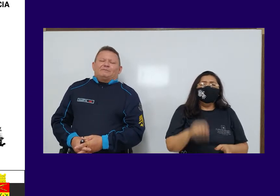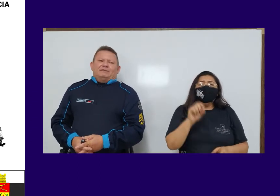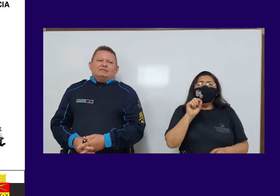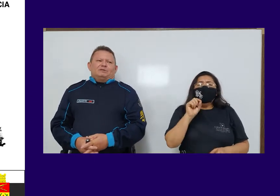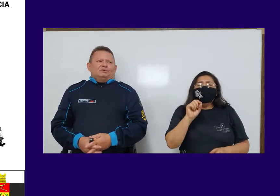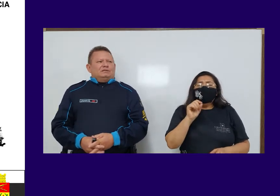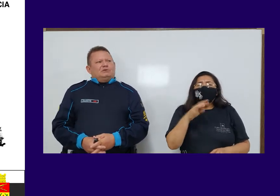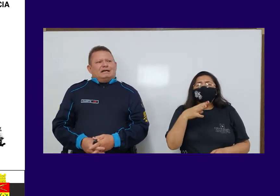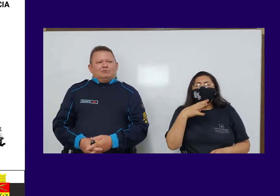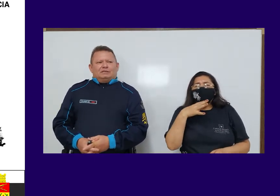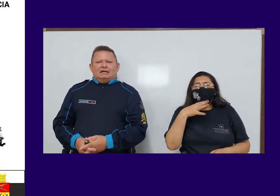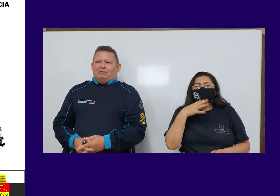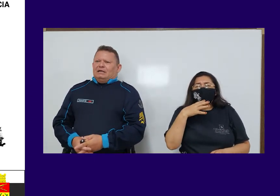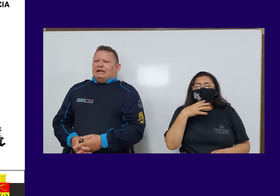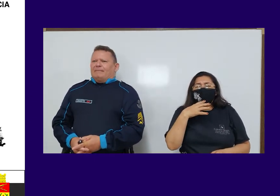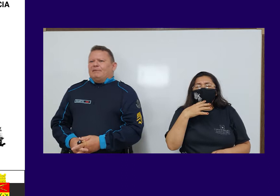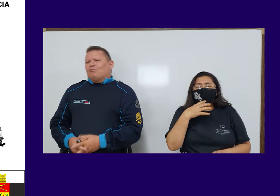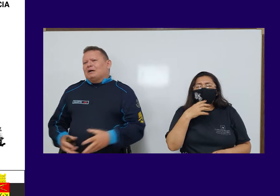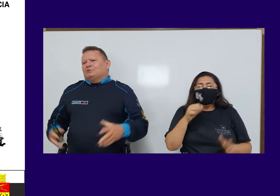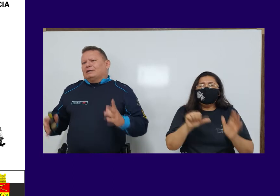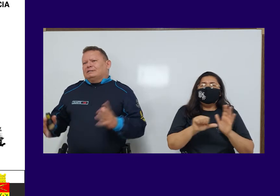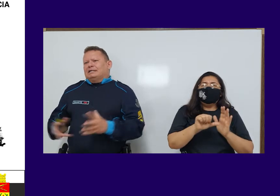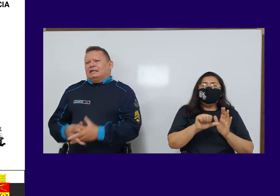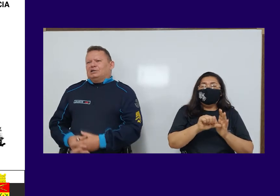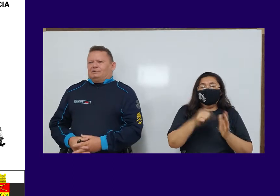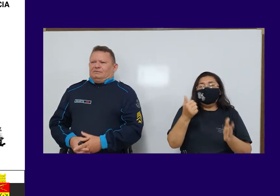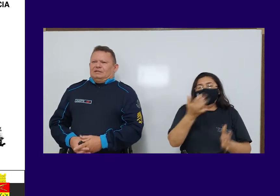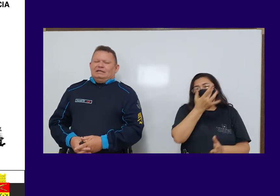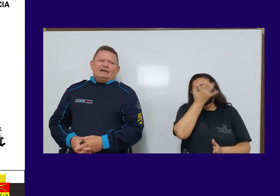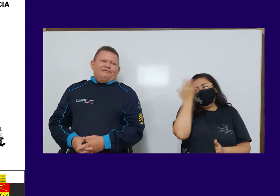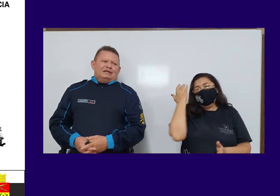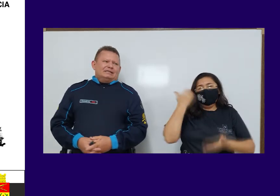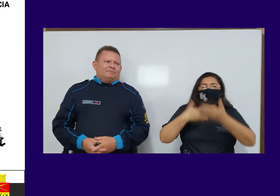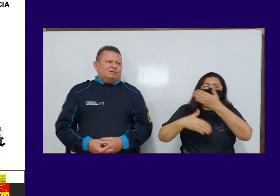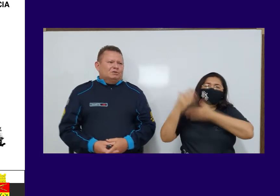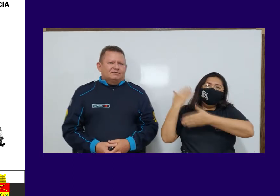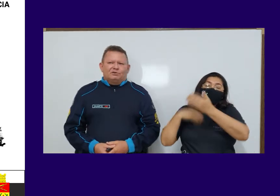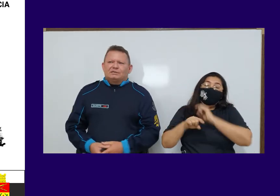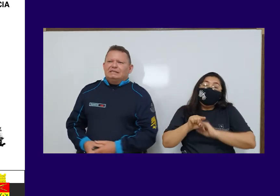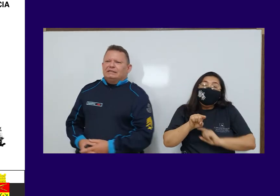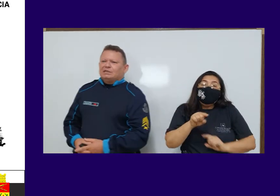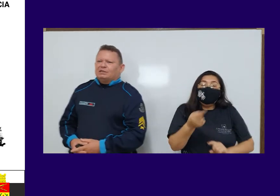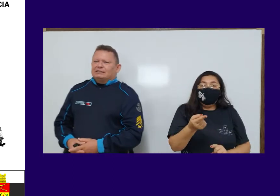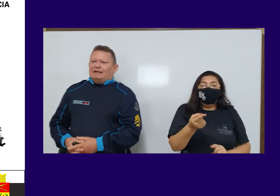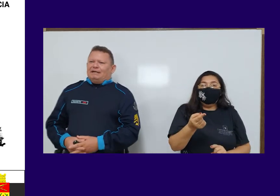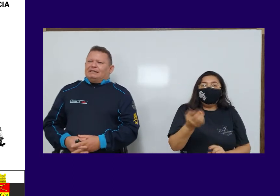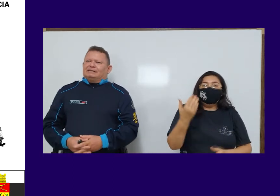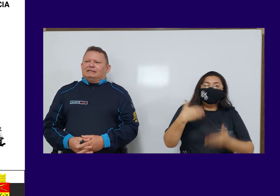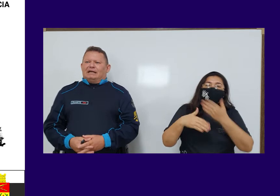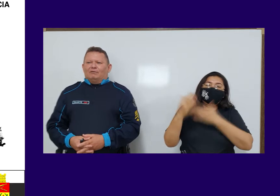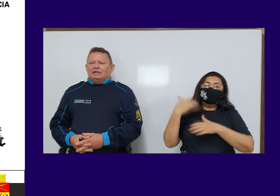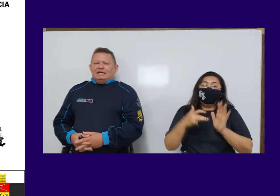das primeiras pessoas que usaram o cigarro há 1000 anos antes de Cristo. E quem foram essas pessoas? Foram os indígenas da